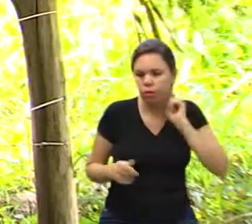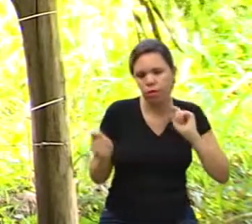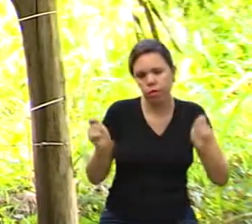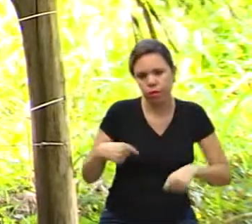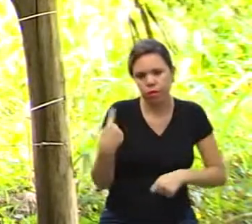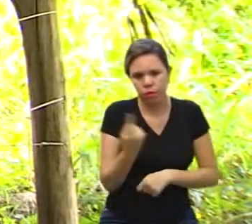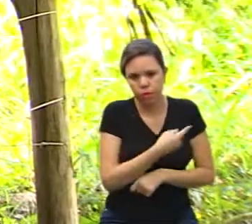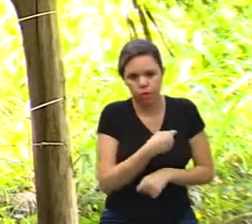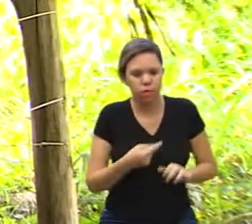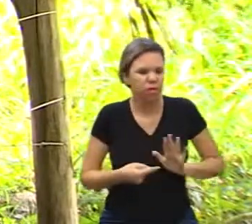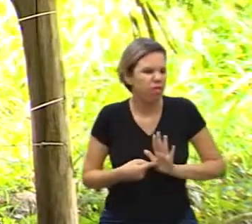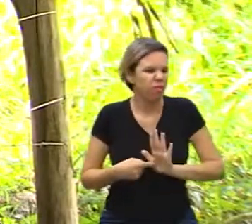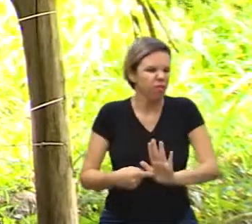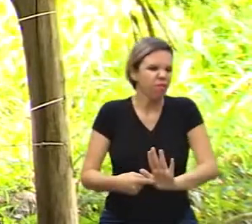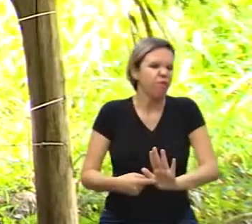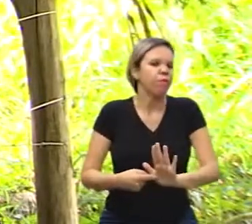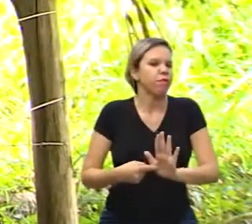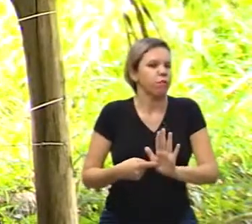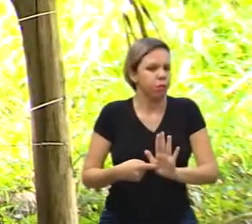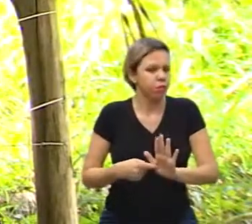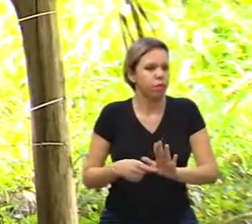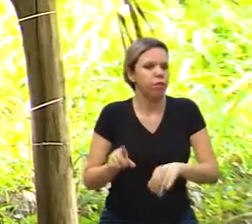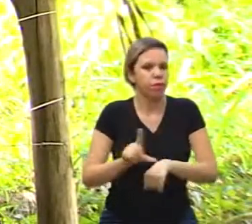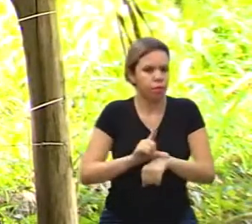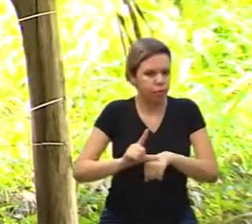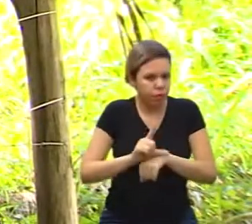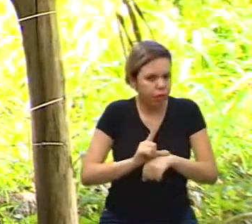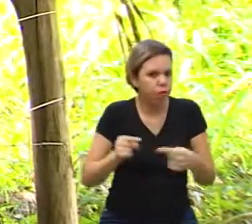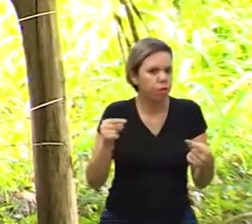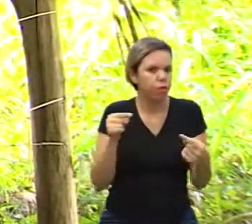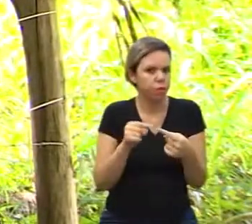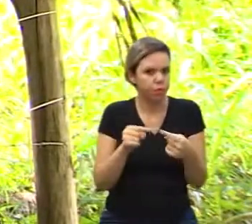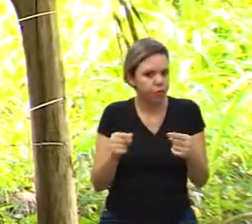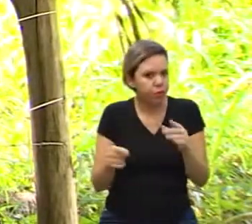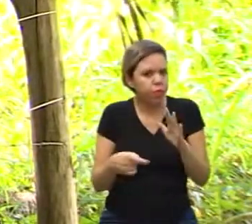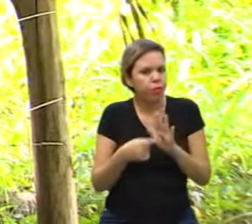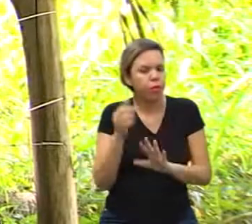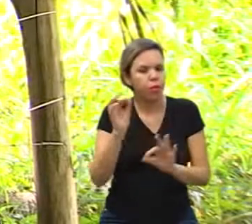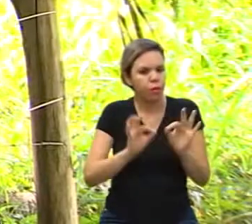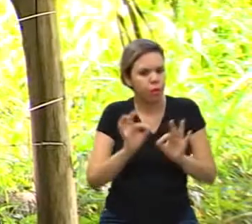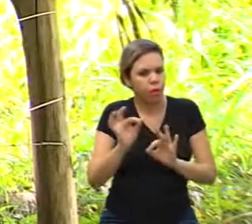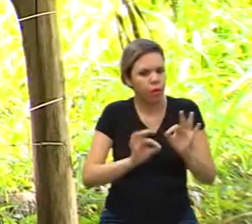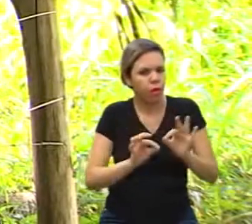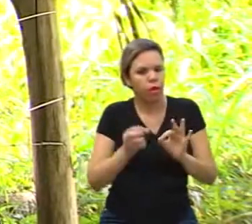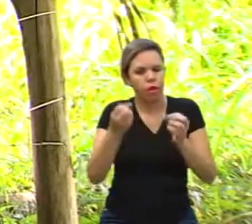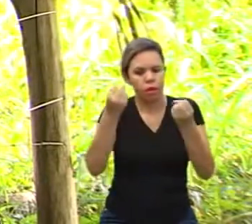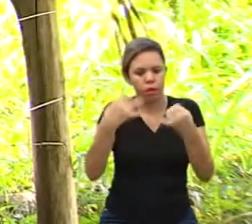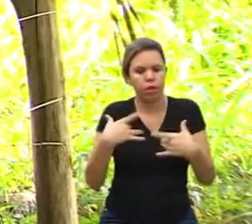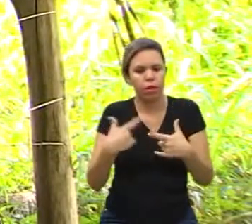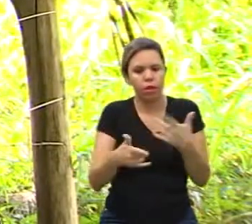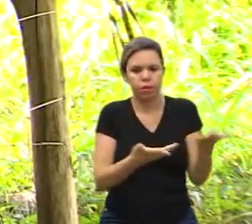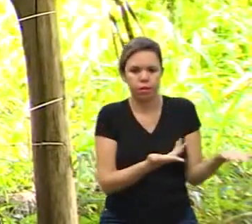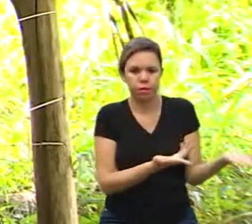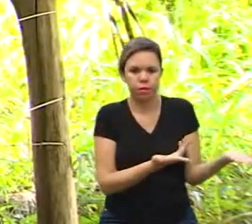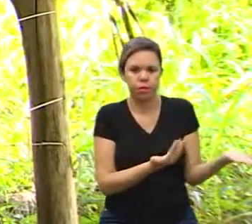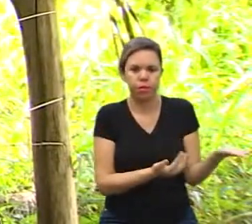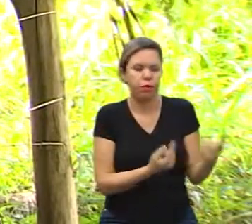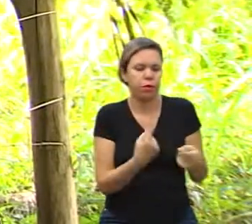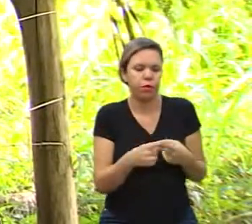é possível nós apresentarmos legislações regulamentando situações como